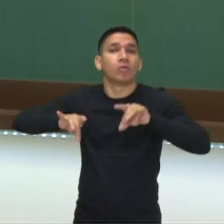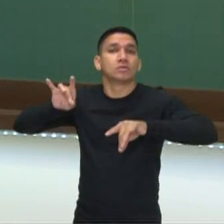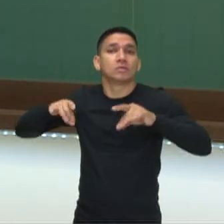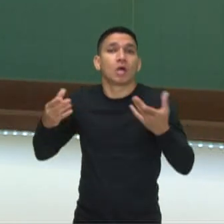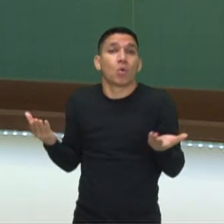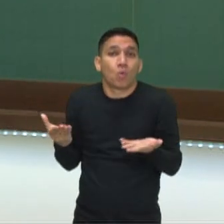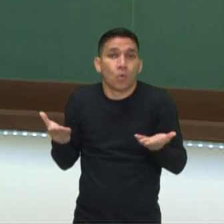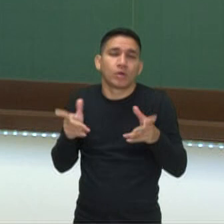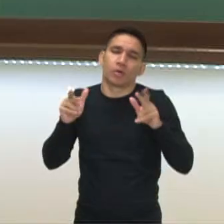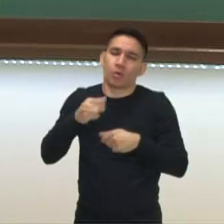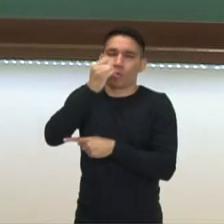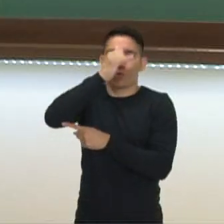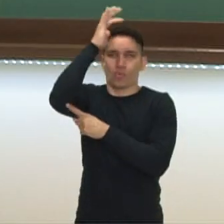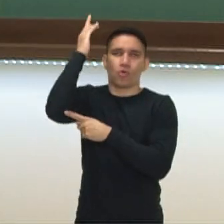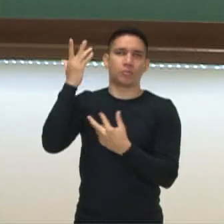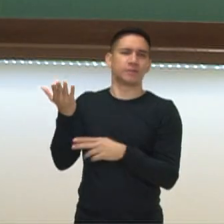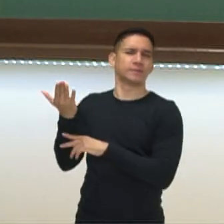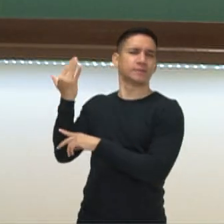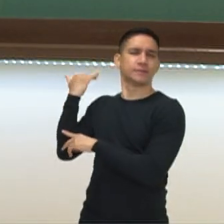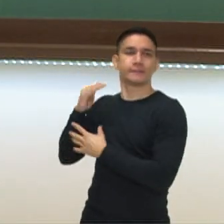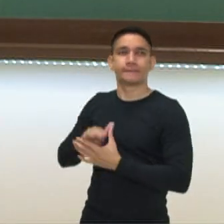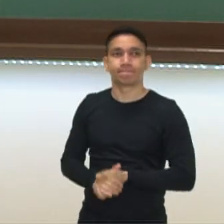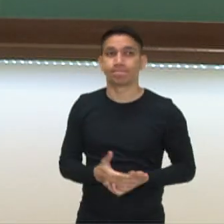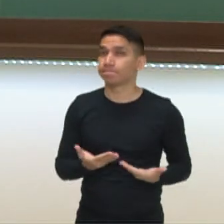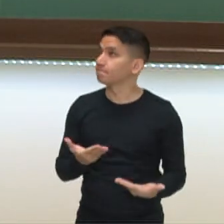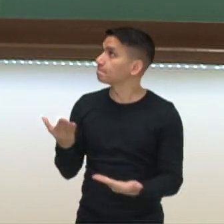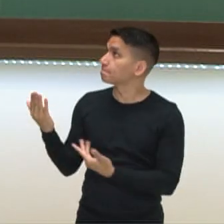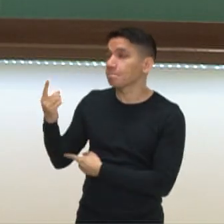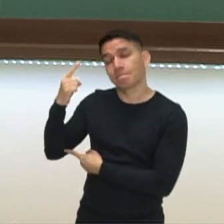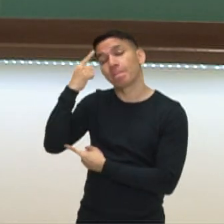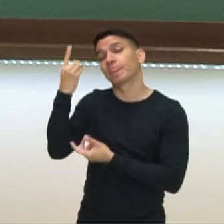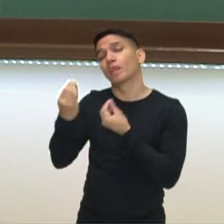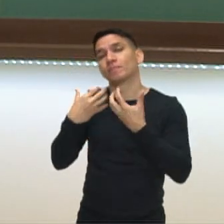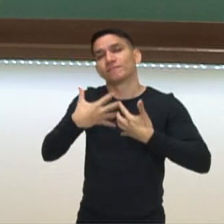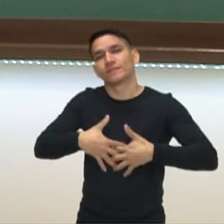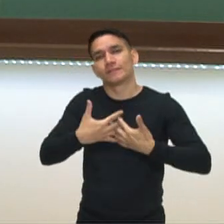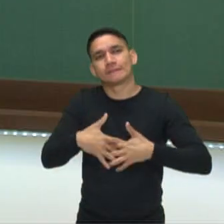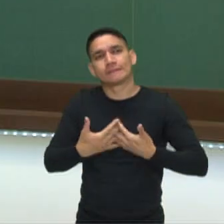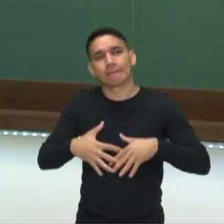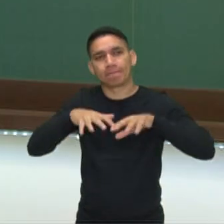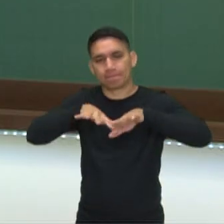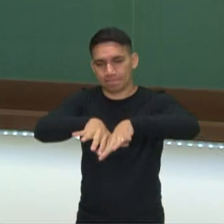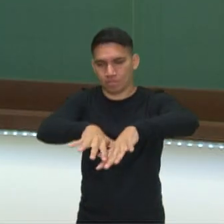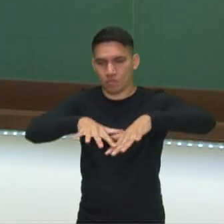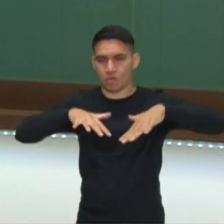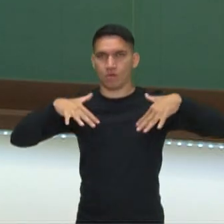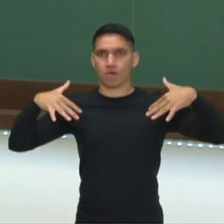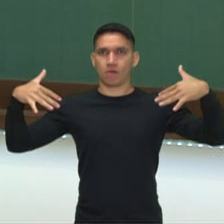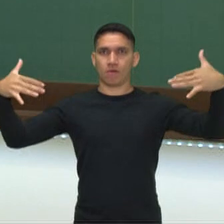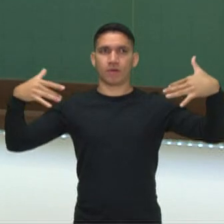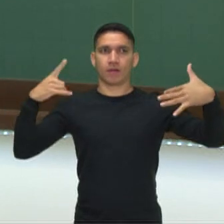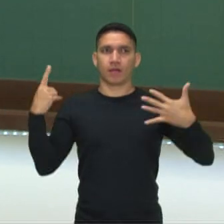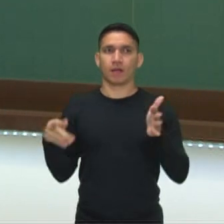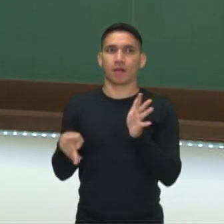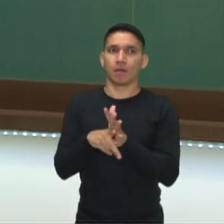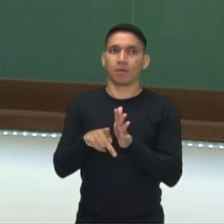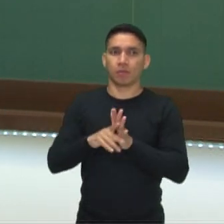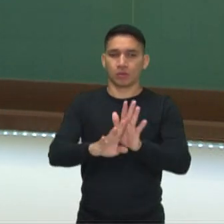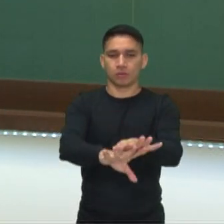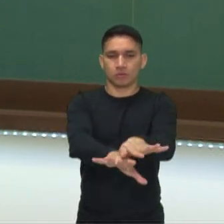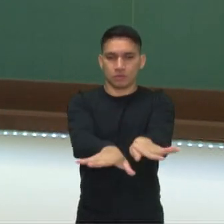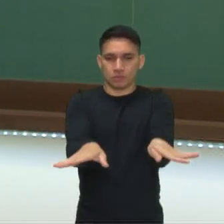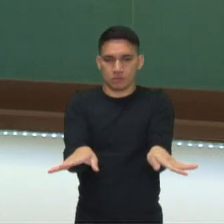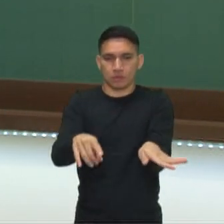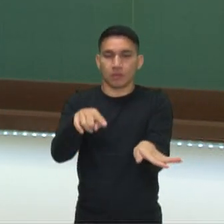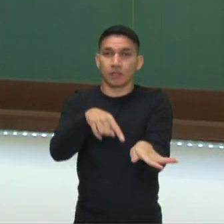Roma Antiga. E aqui vocês têm uma ideia mais ou menos de como funcionava. Nós temos inclusive essa parte do cenário, quando existia